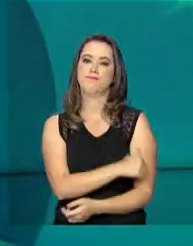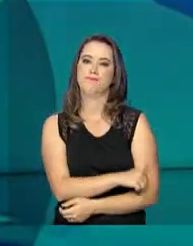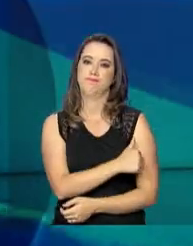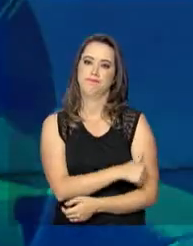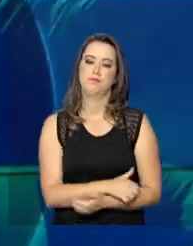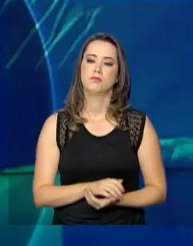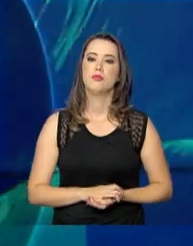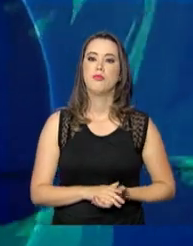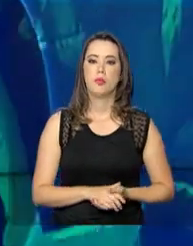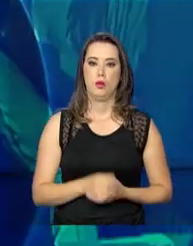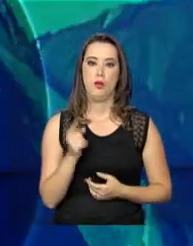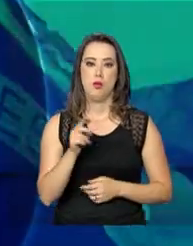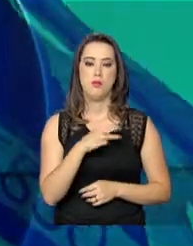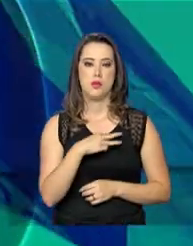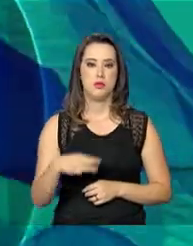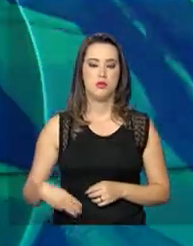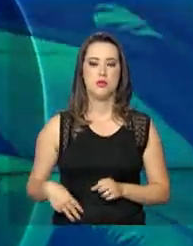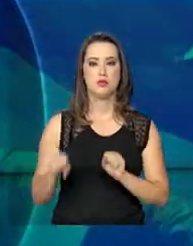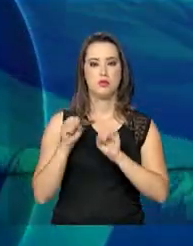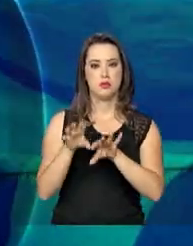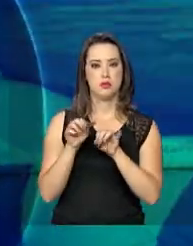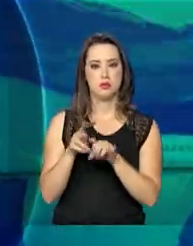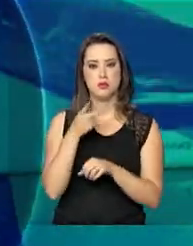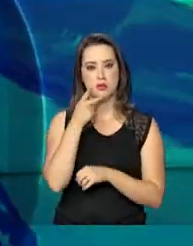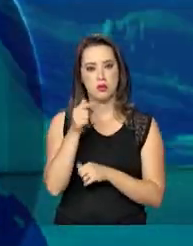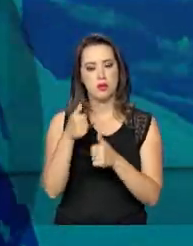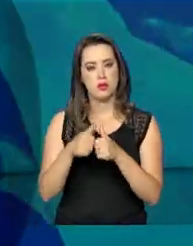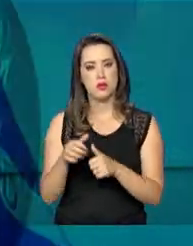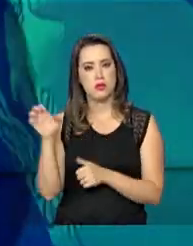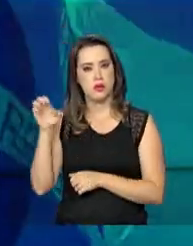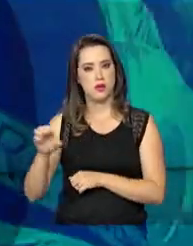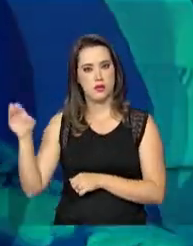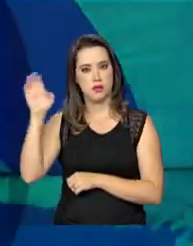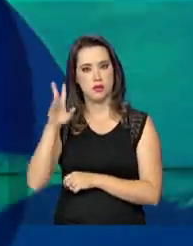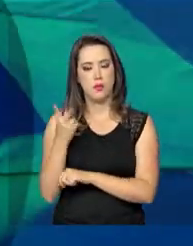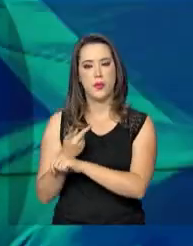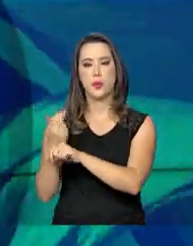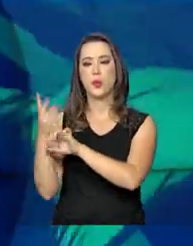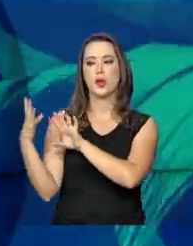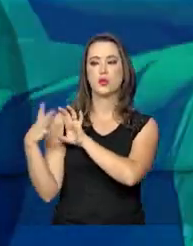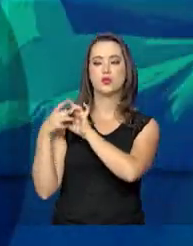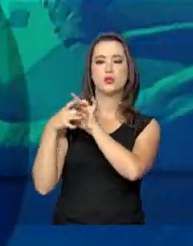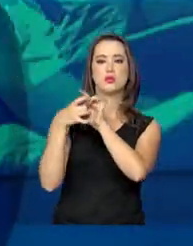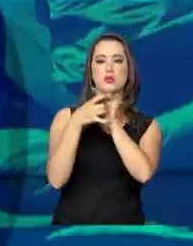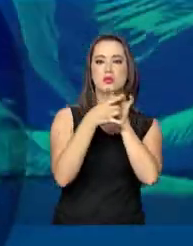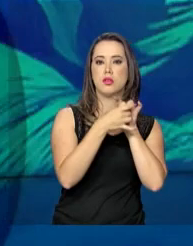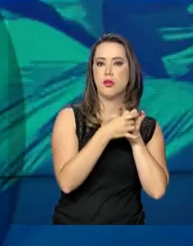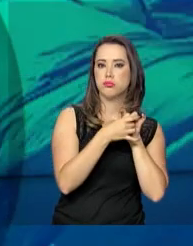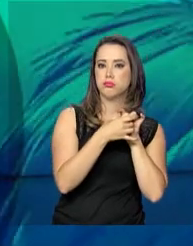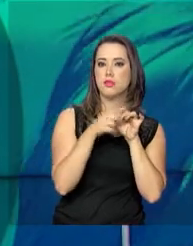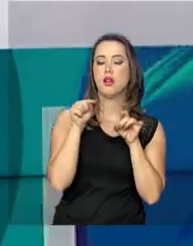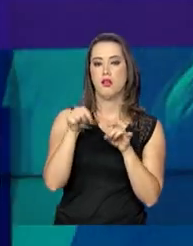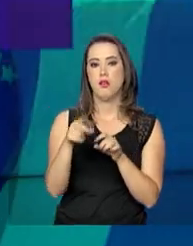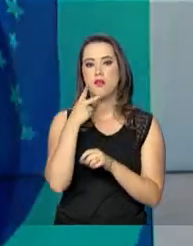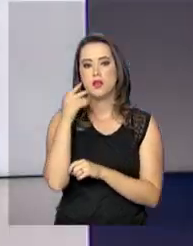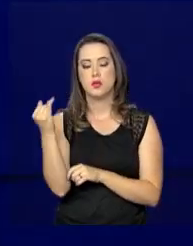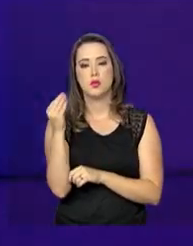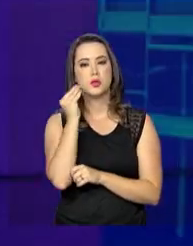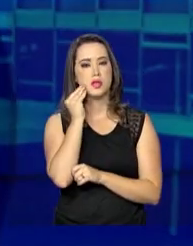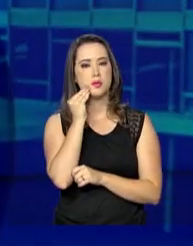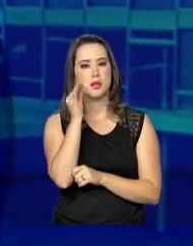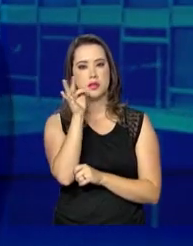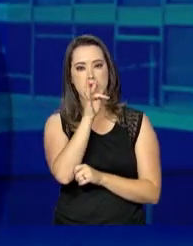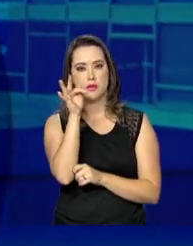o ministro da educação rossieli soares que está na europa em busca de parcerias destacou a experiência da frança na